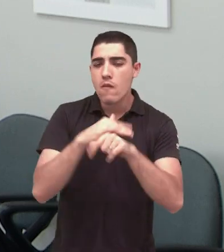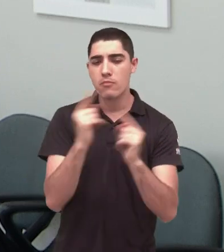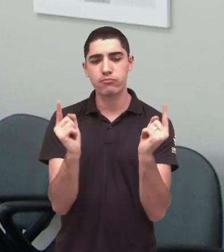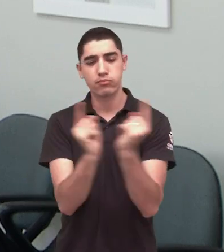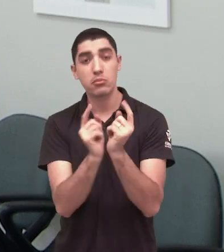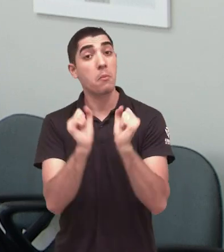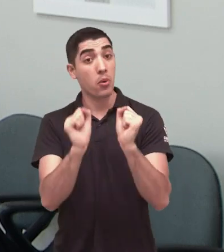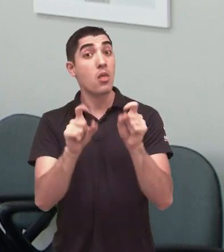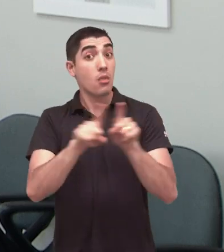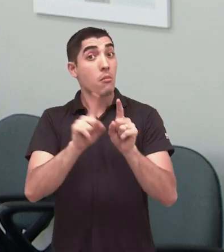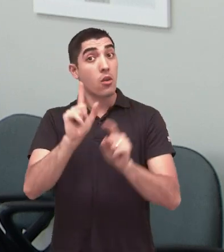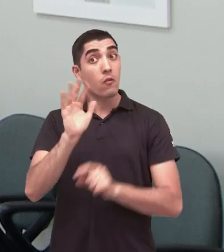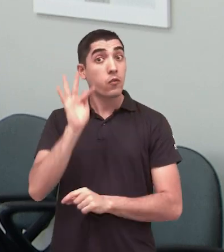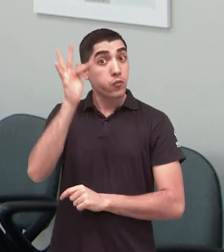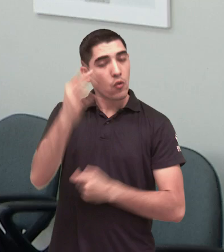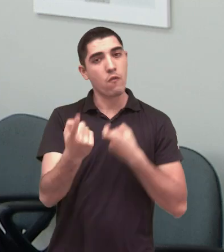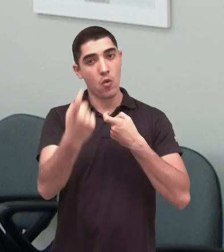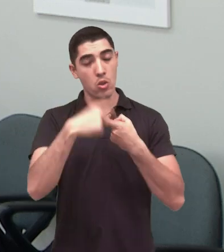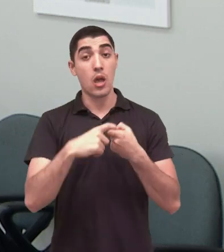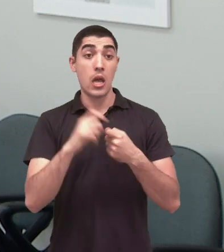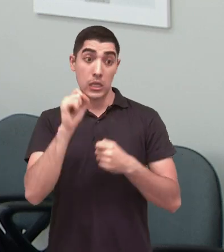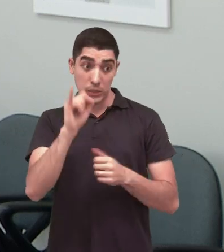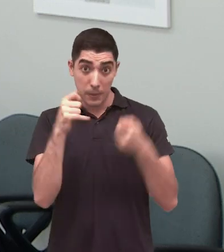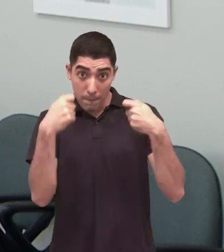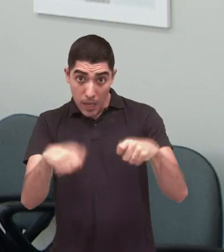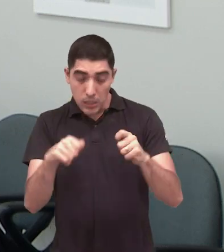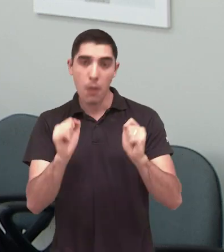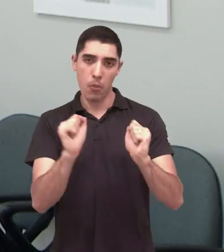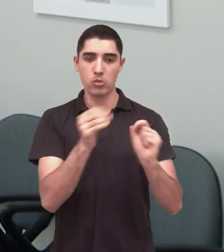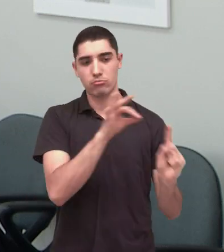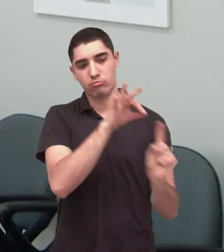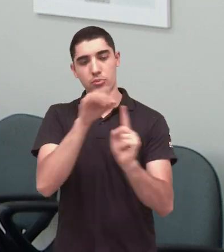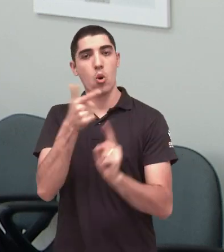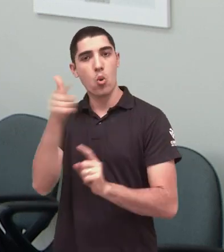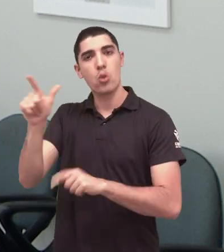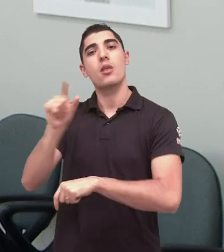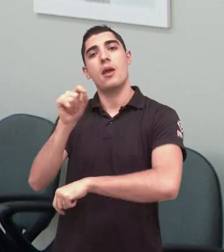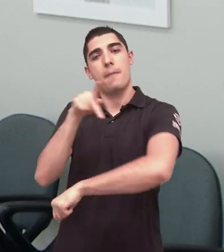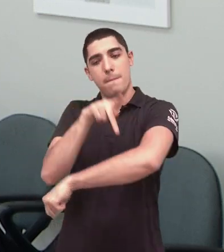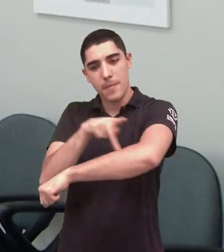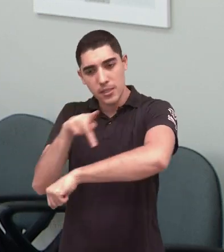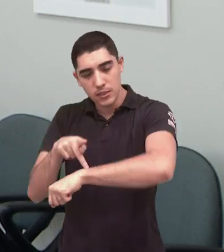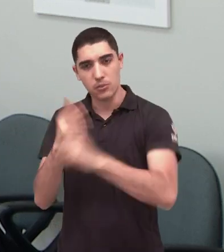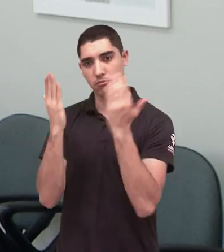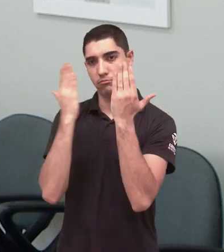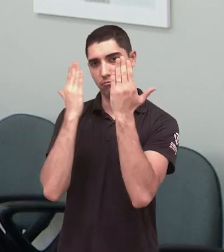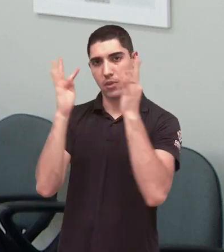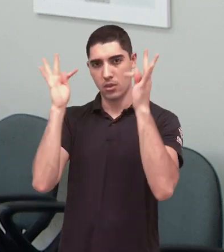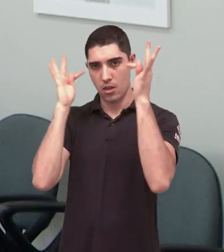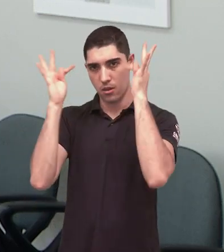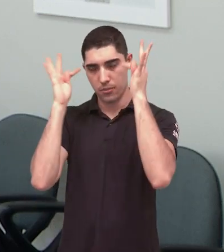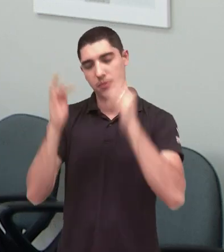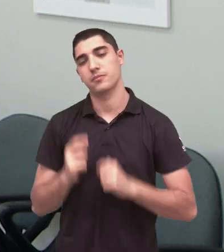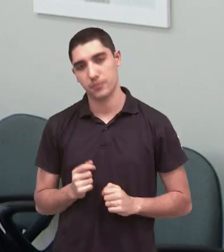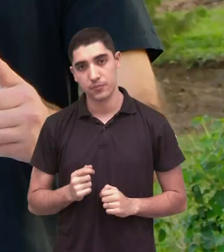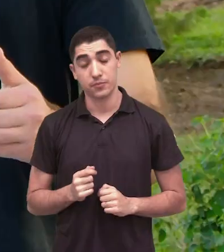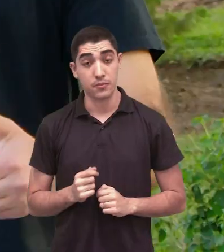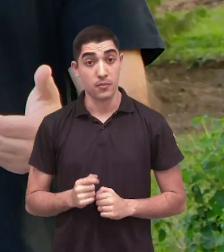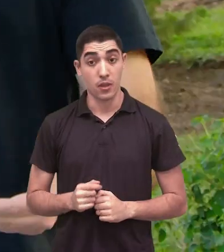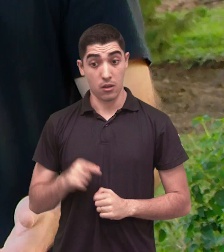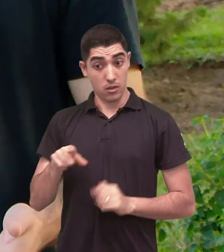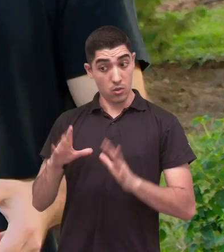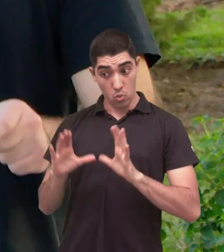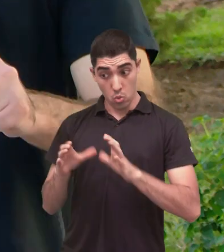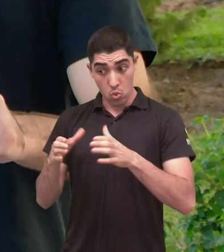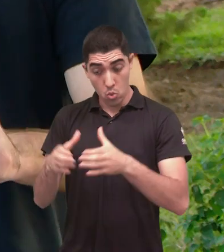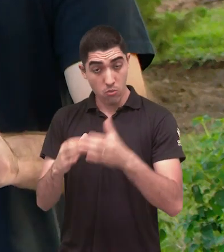poder retornar. E, em alguns casos, ser encaminhada para a psicoterapia aqui mesmo. Então, aqui tem um plantão e tem a psicoterapia. E